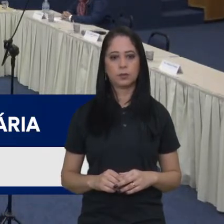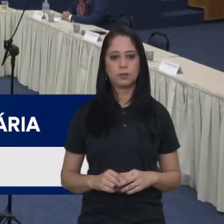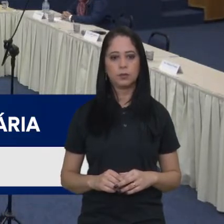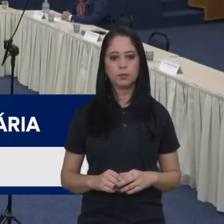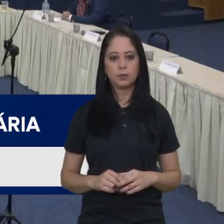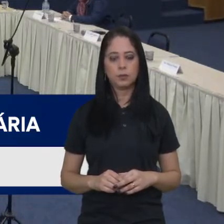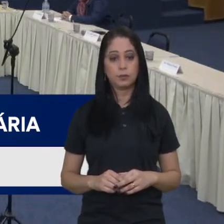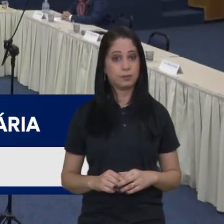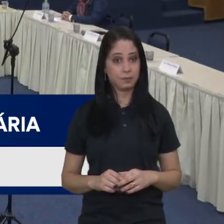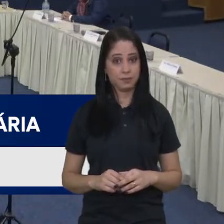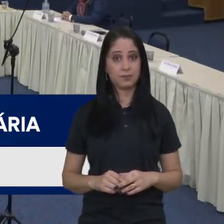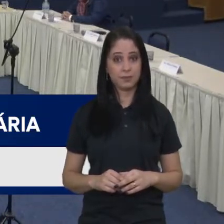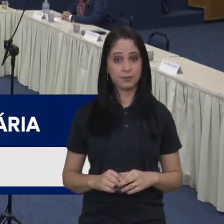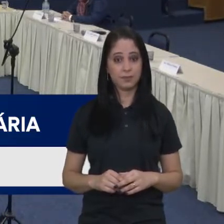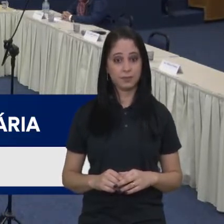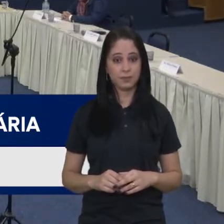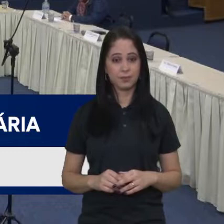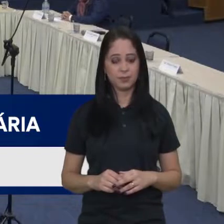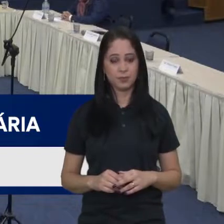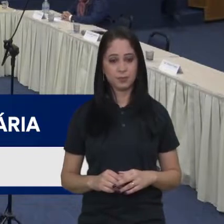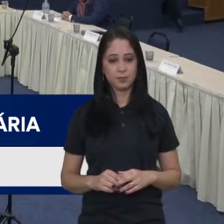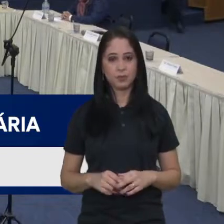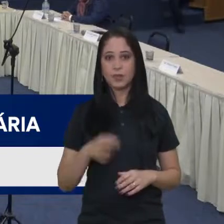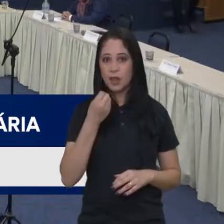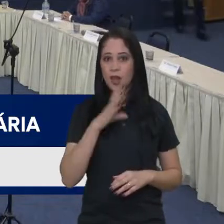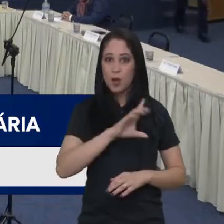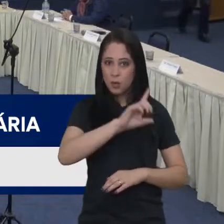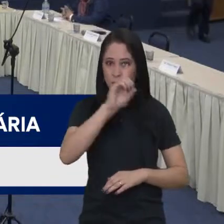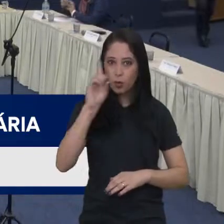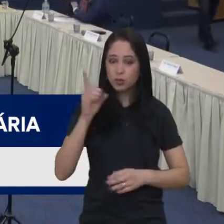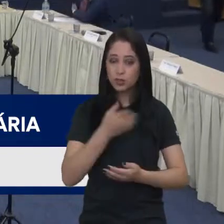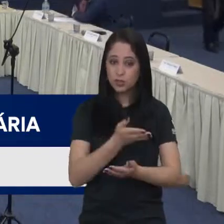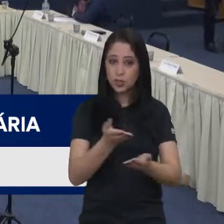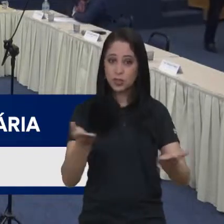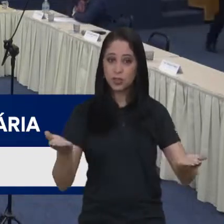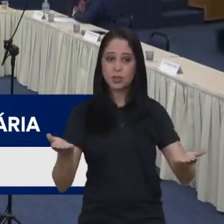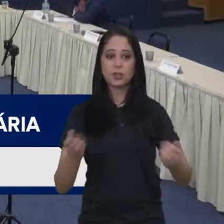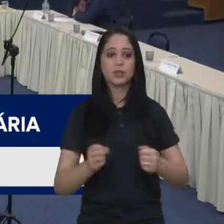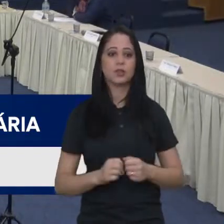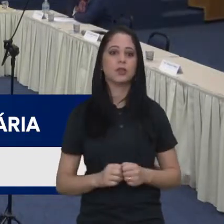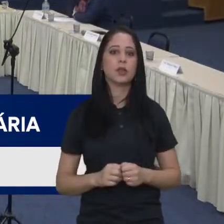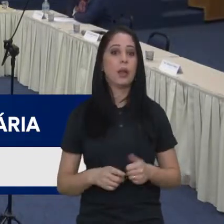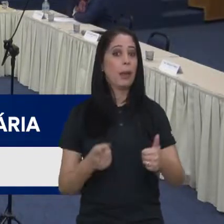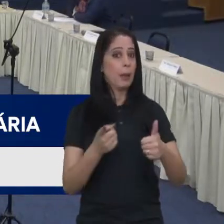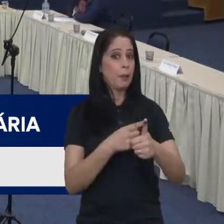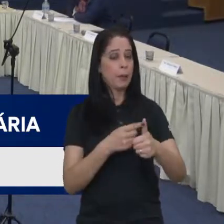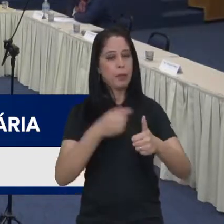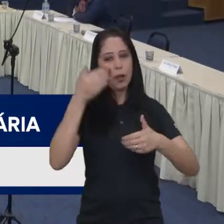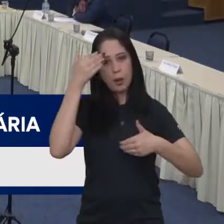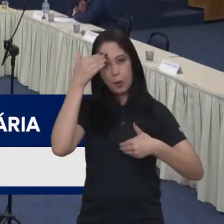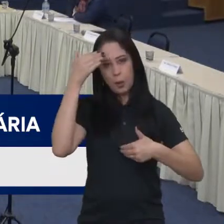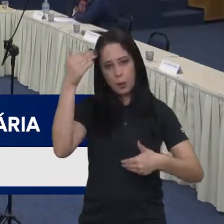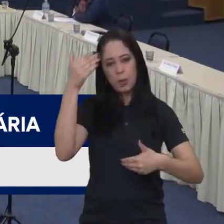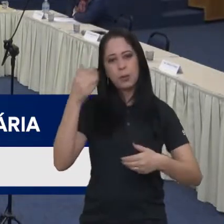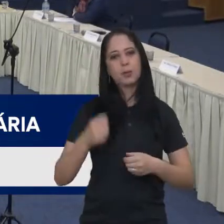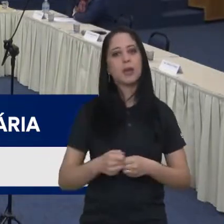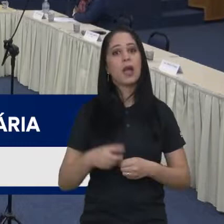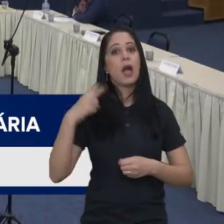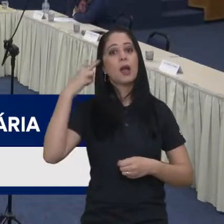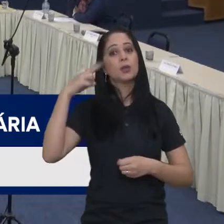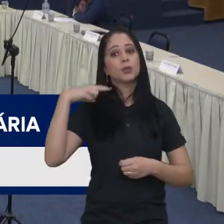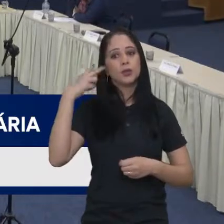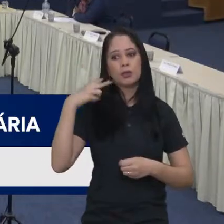Alô? Alô? Oi, foi. Gente, bom dia. Queria, em primeiro lugar, agradecer